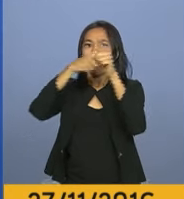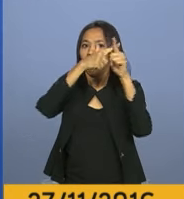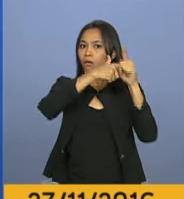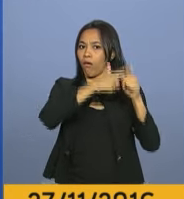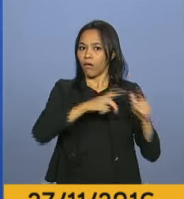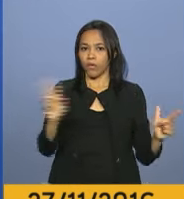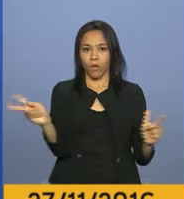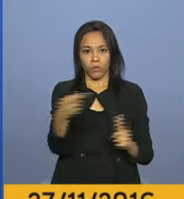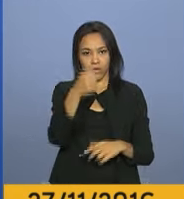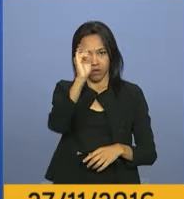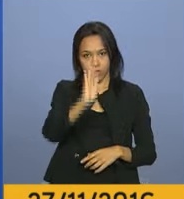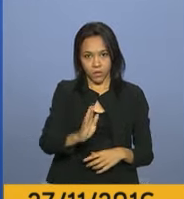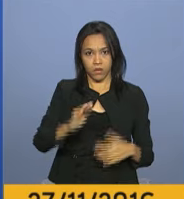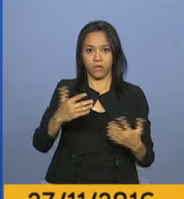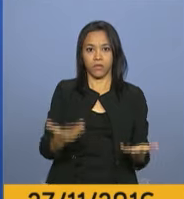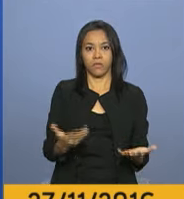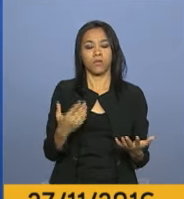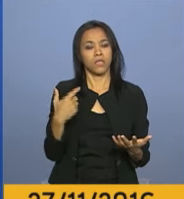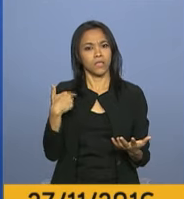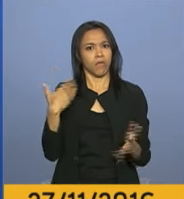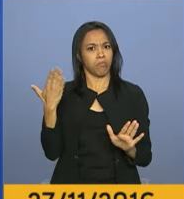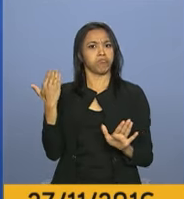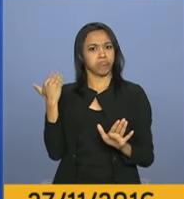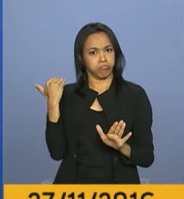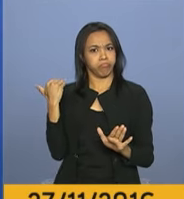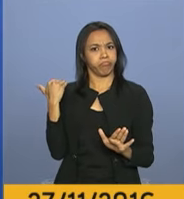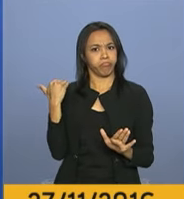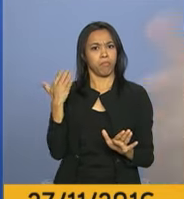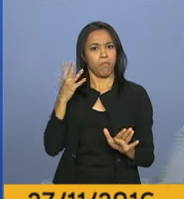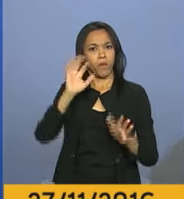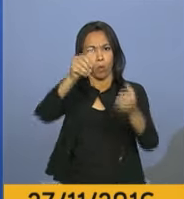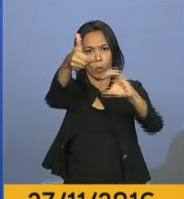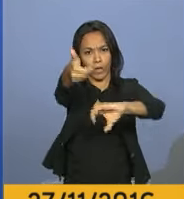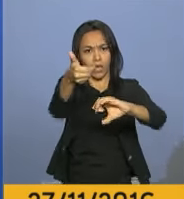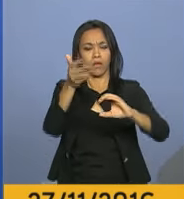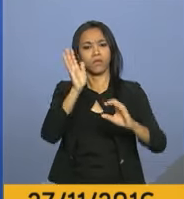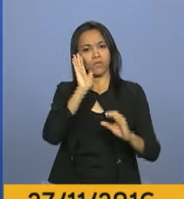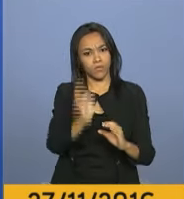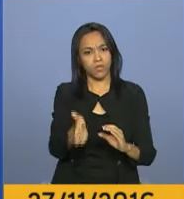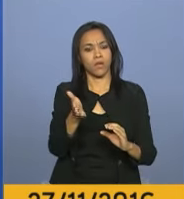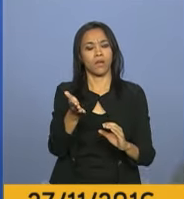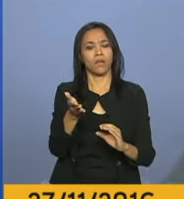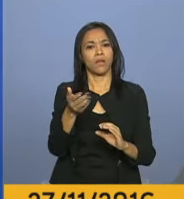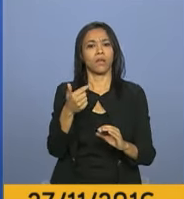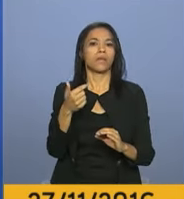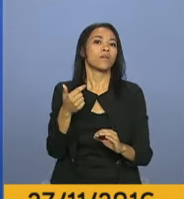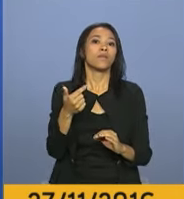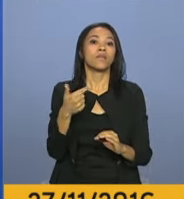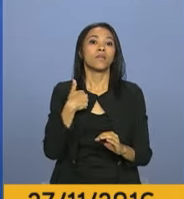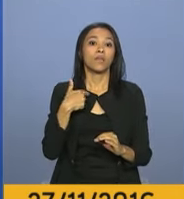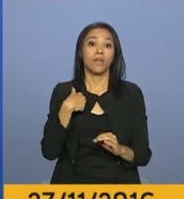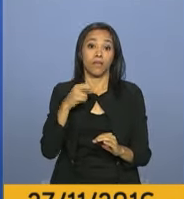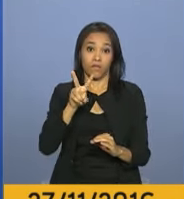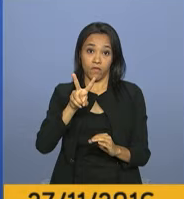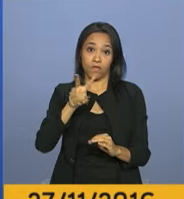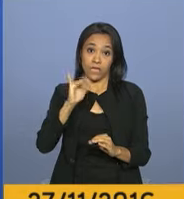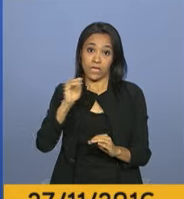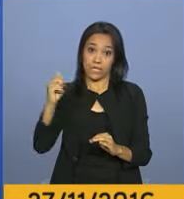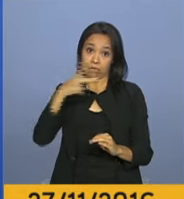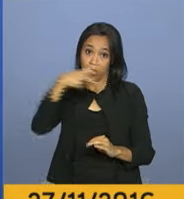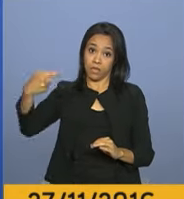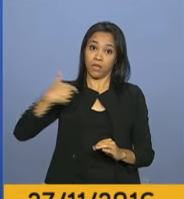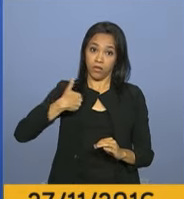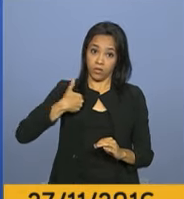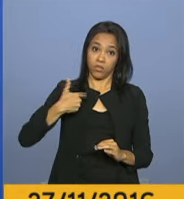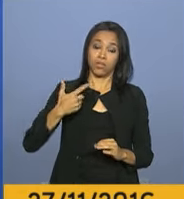existe no país, que já estava sendo enfrentado pelo Congresso Nacional, ainda quando era vice-presidente da República, até